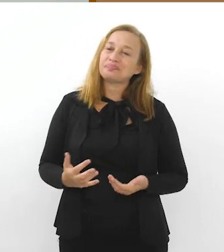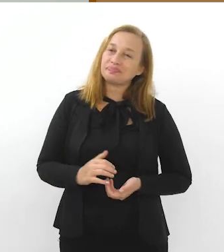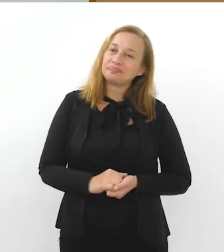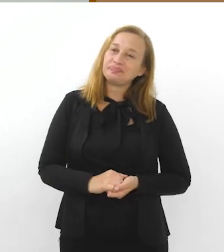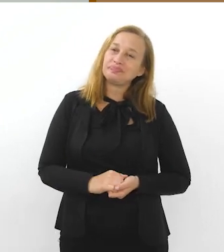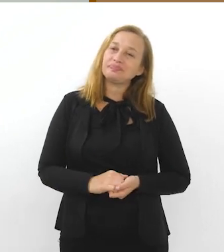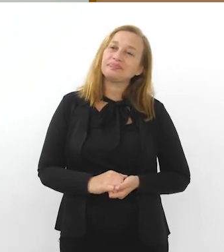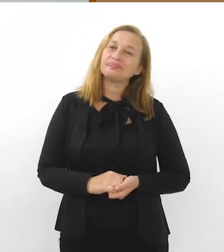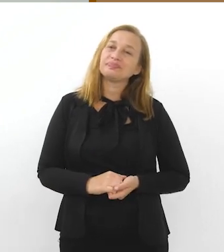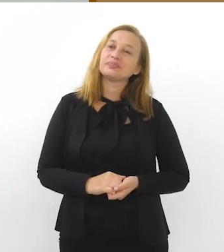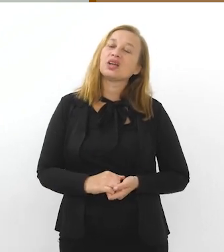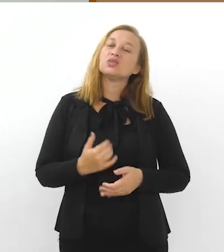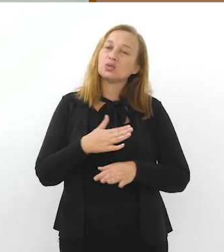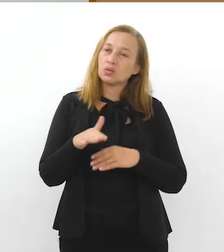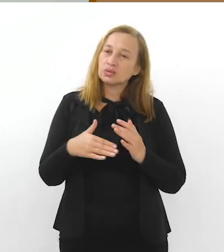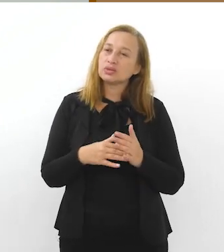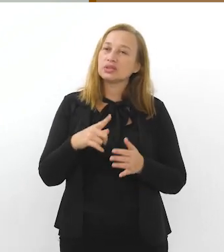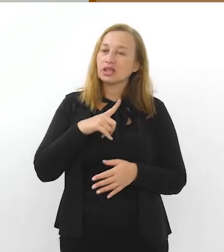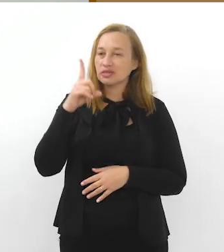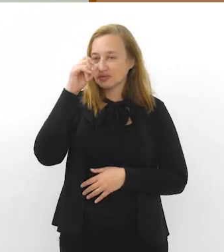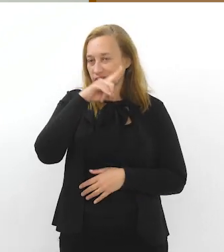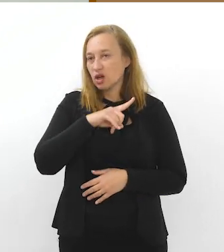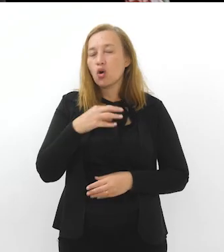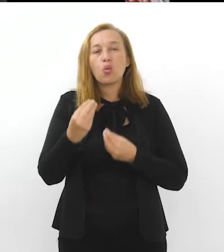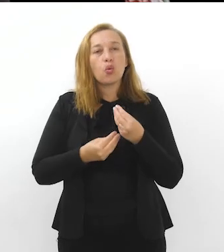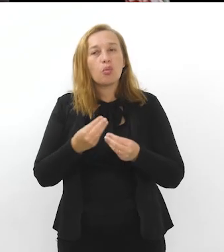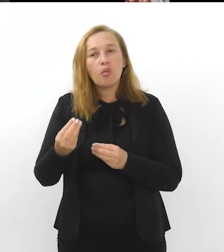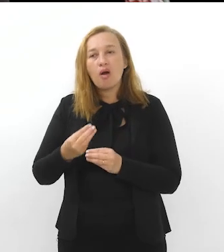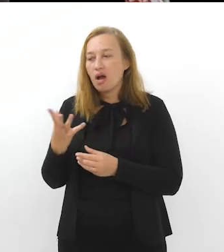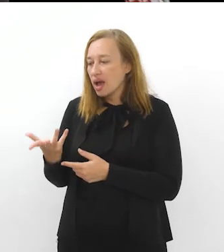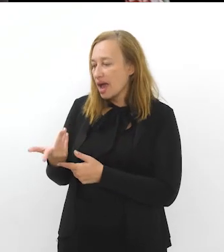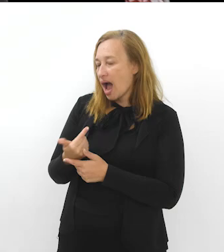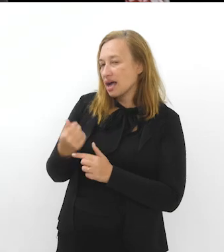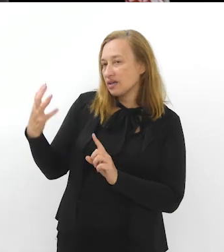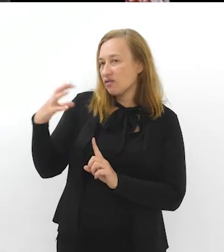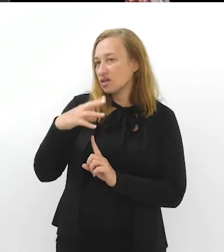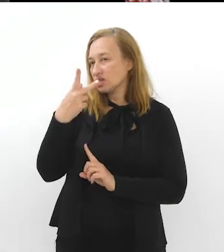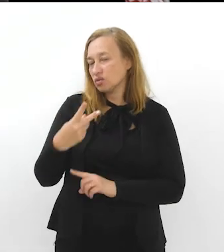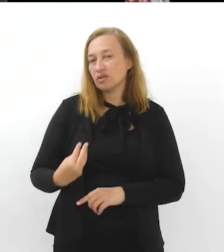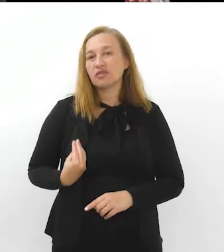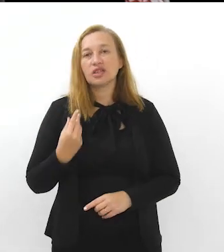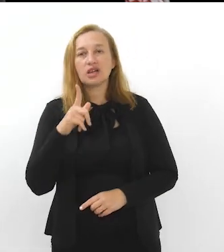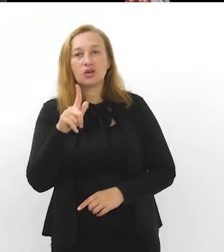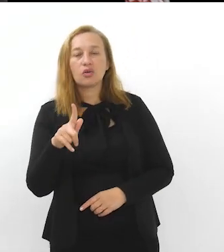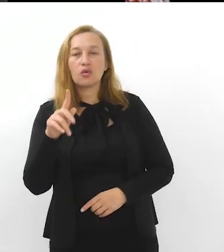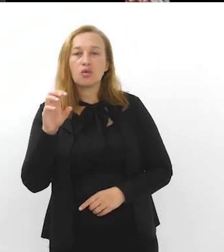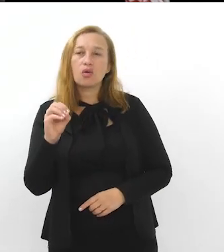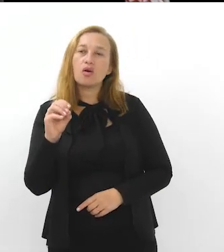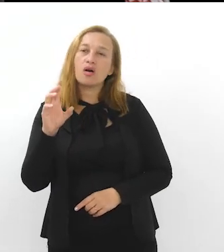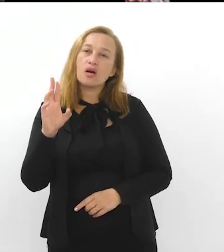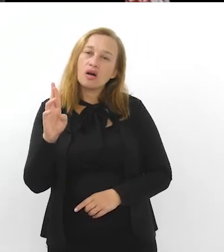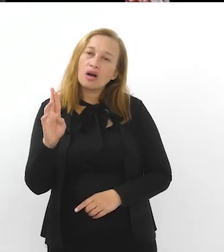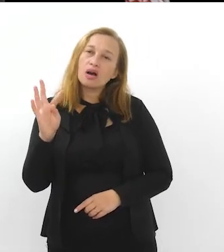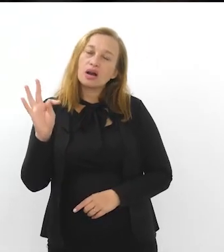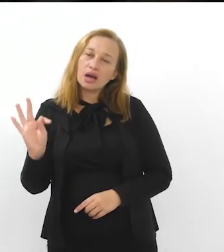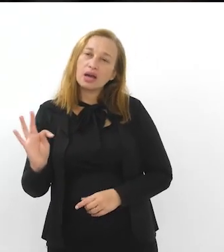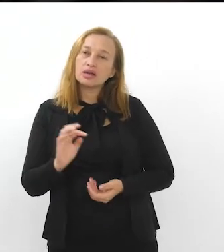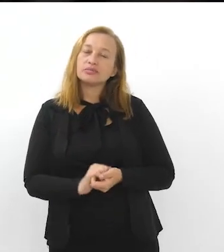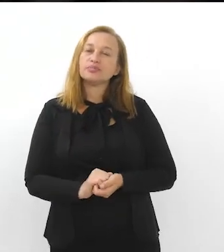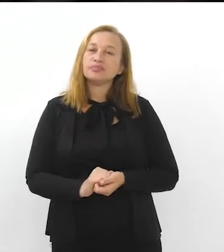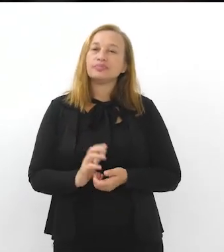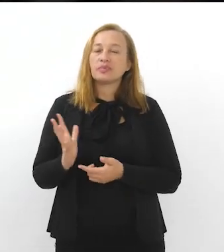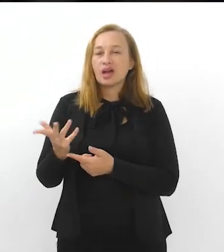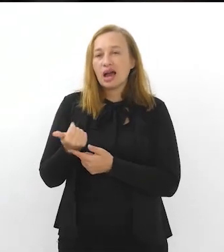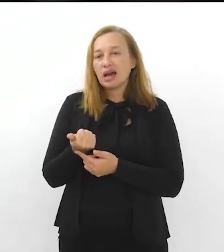Também ninguém, todos têm as suas dificuldades. Como é que a arte influencia a sua vida, Gorete?